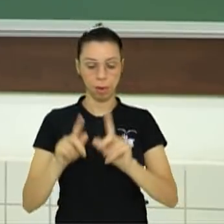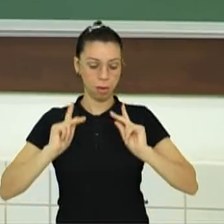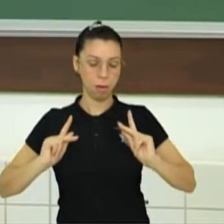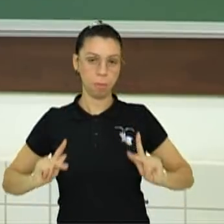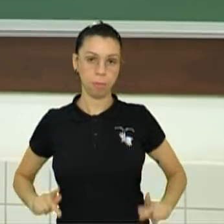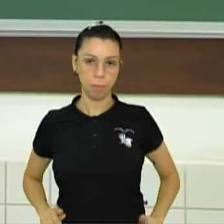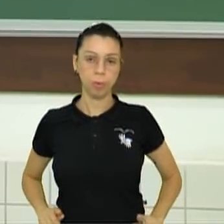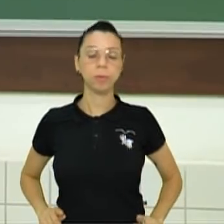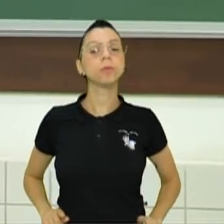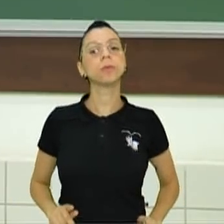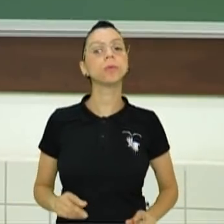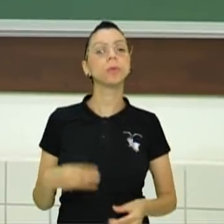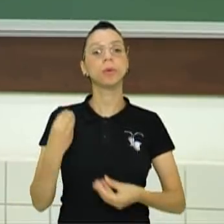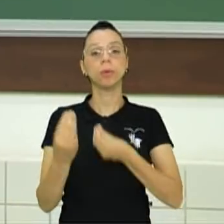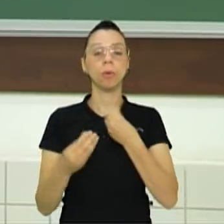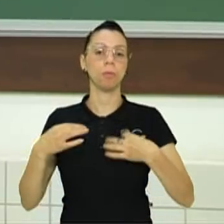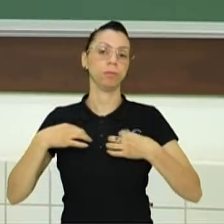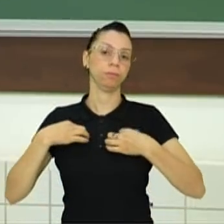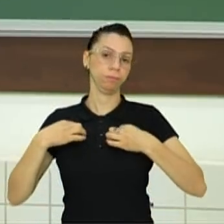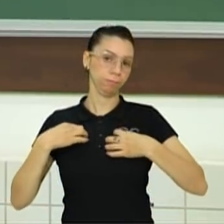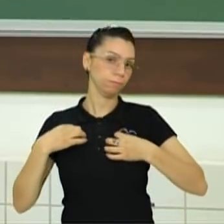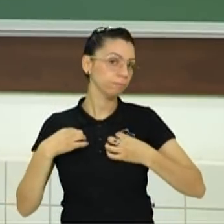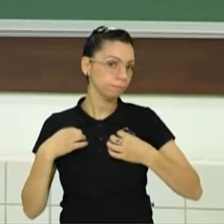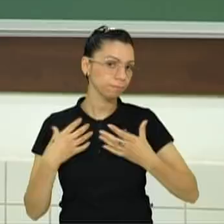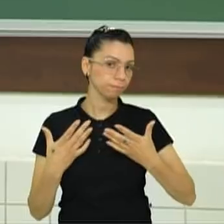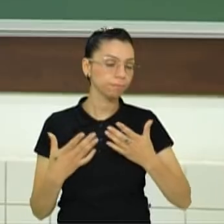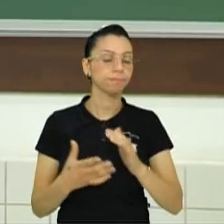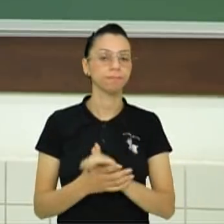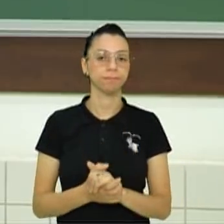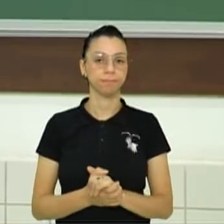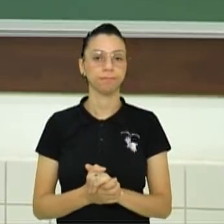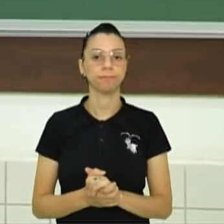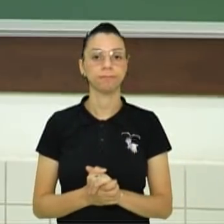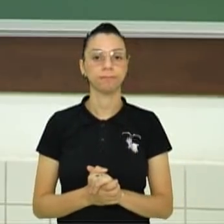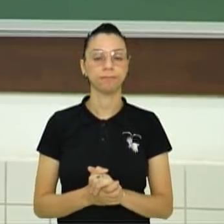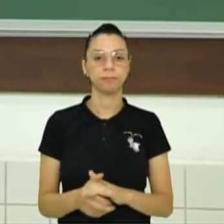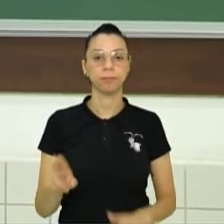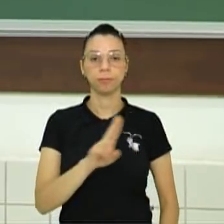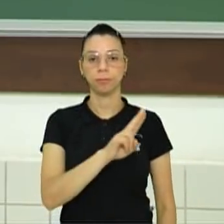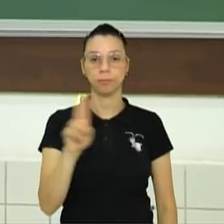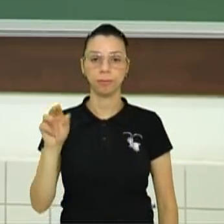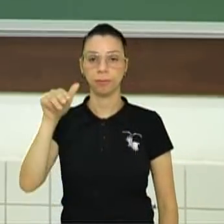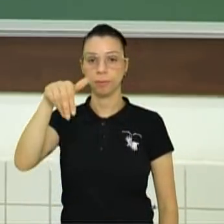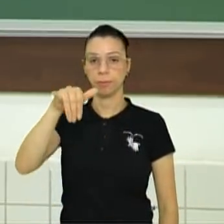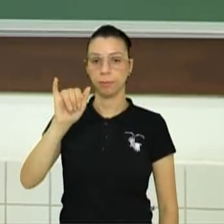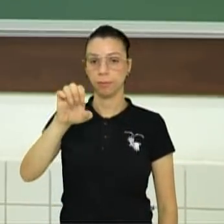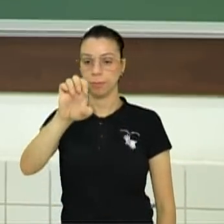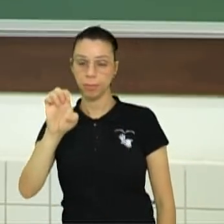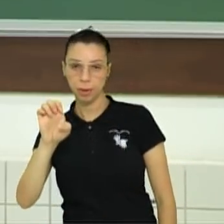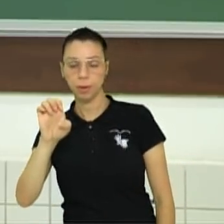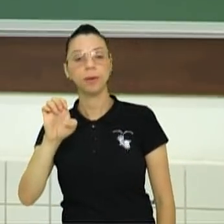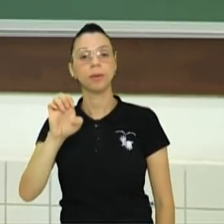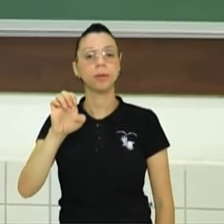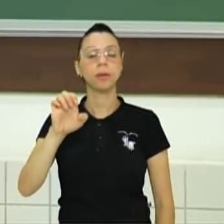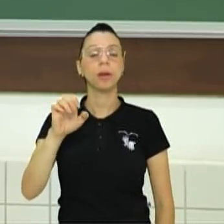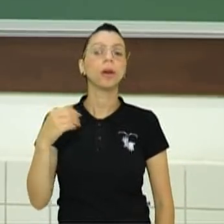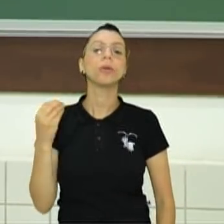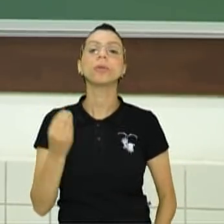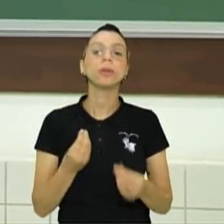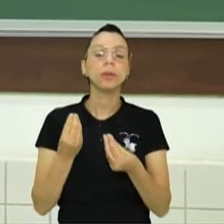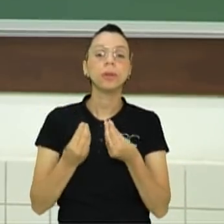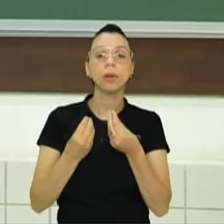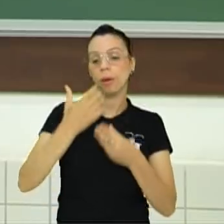para compor esse seu personagem, né, são chamados de mie. Mie é a